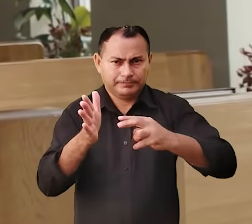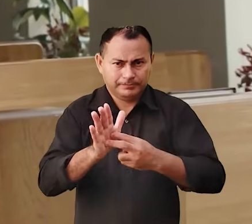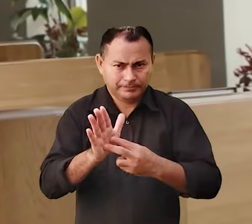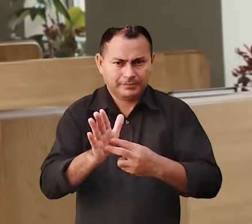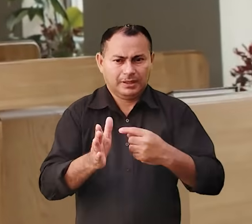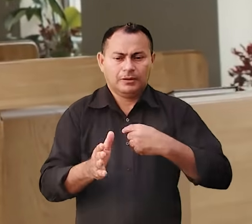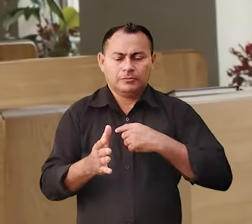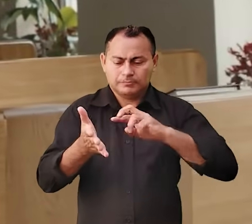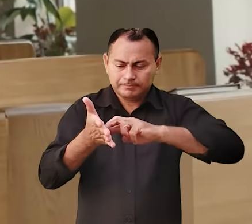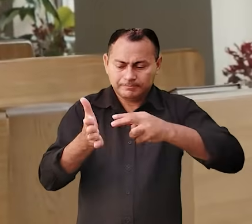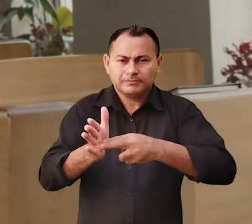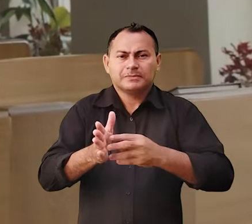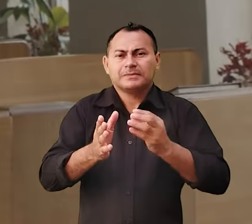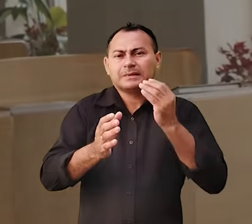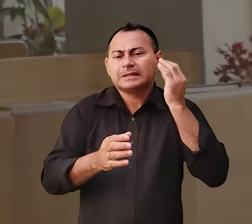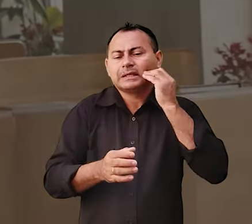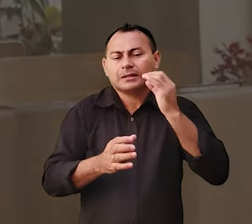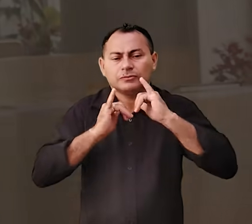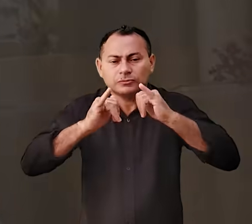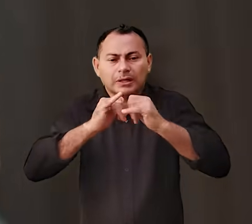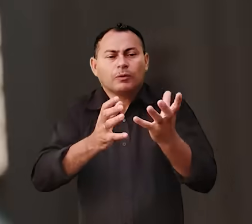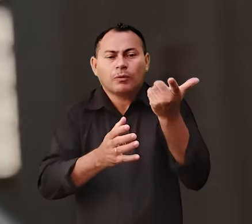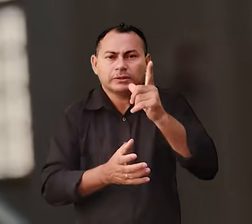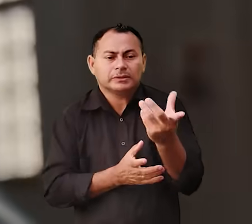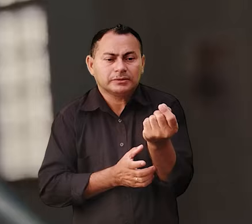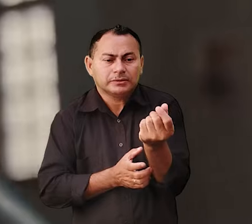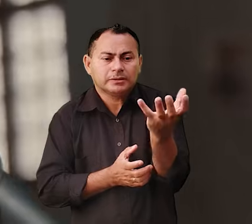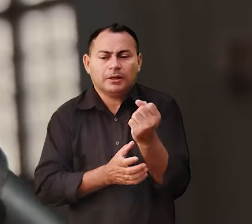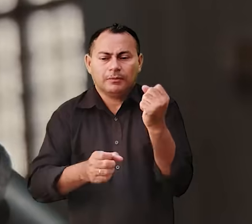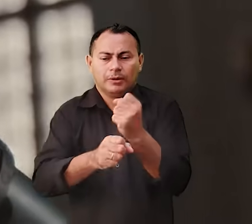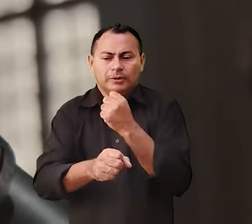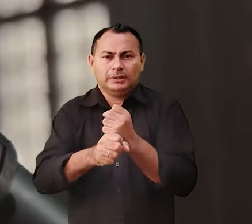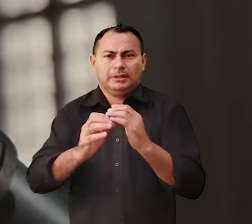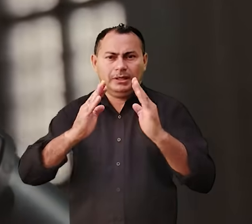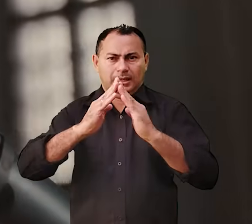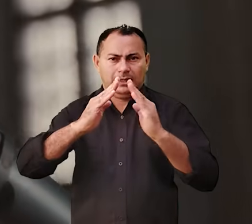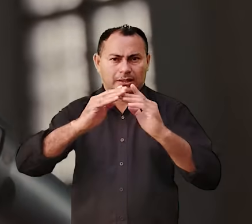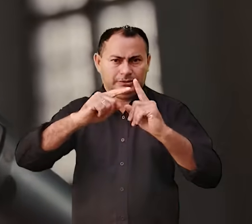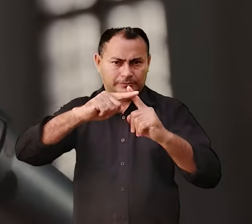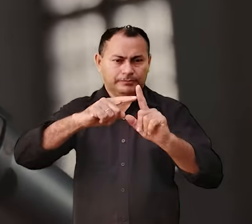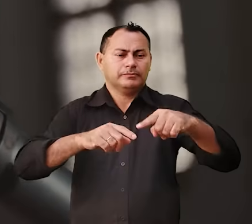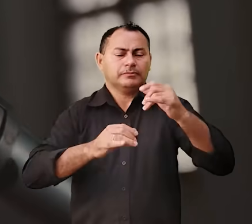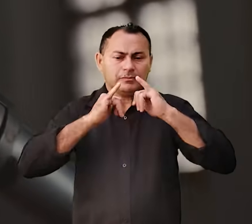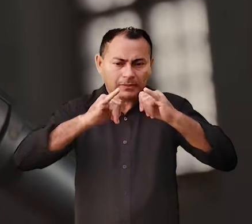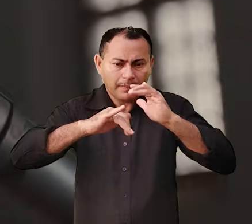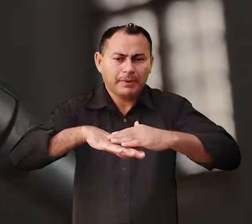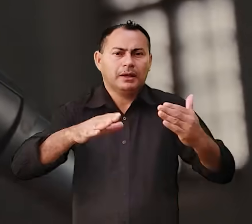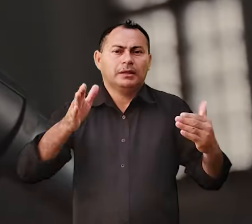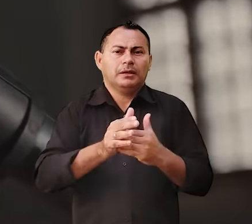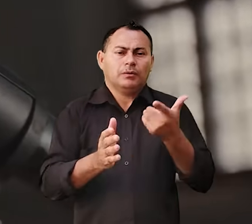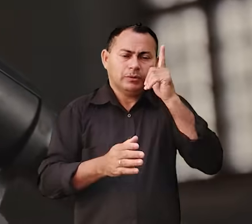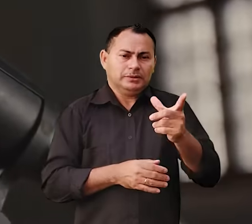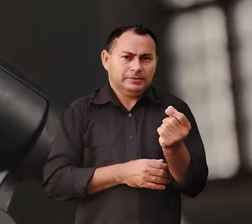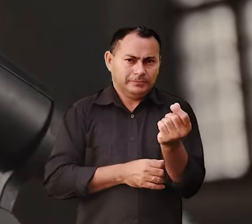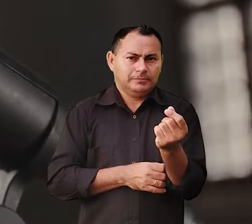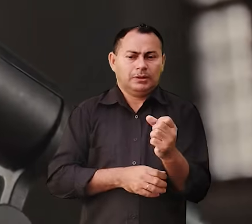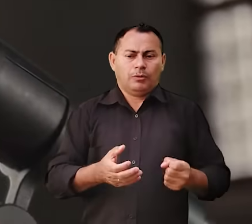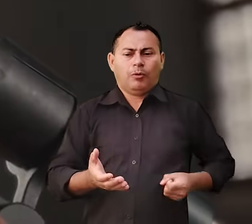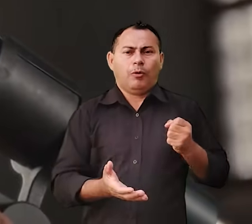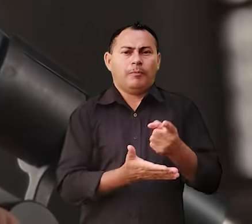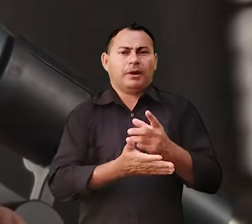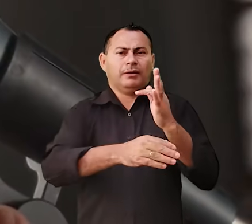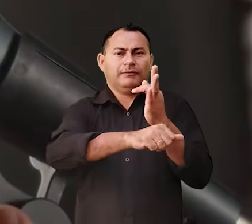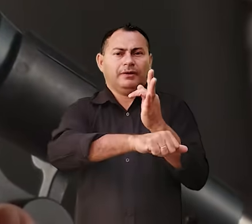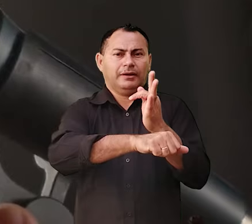quer dizer que eu pregava para tentar arrecadar dinheiro para fazer os alicerces da igreja. Depois pregava mais até conseguir dinheiro